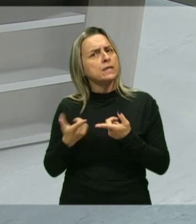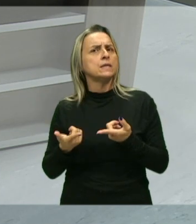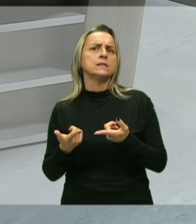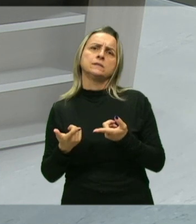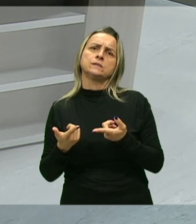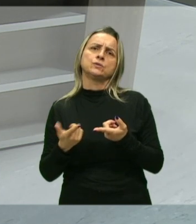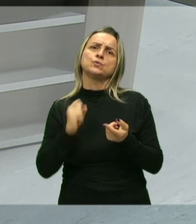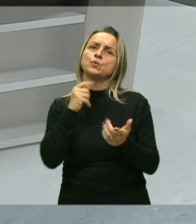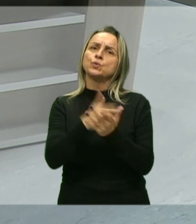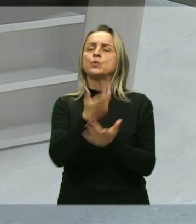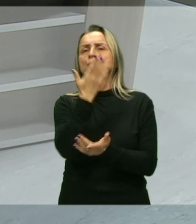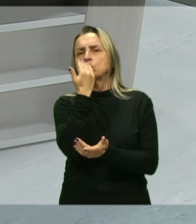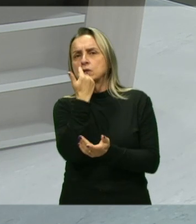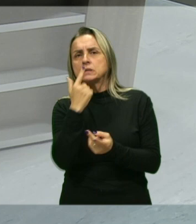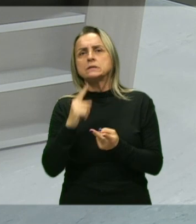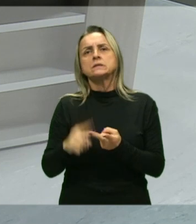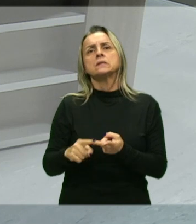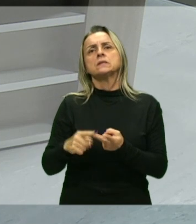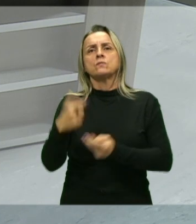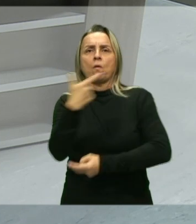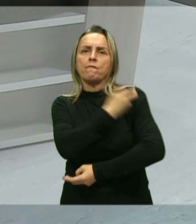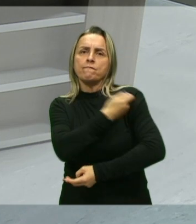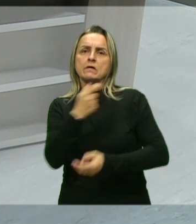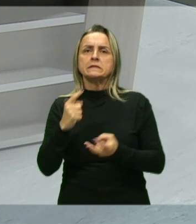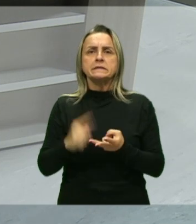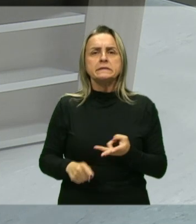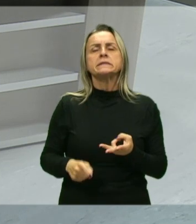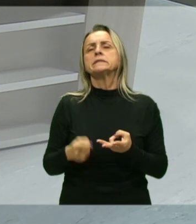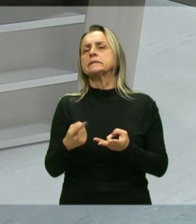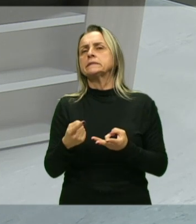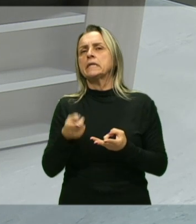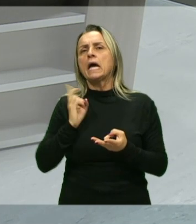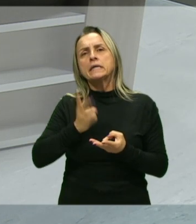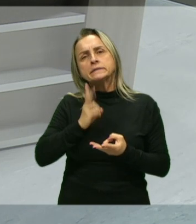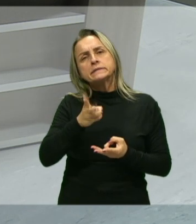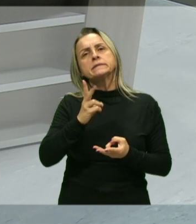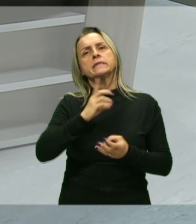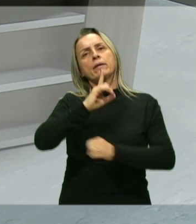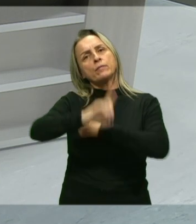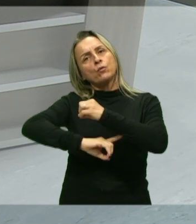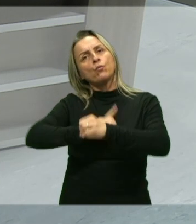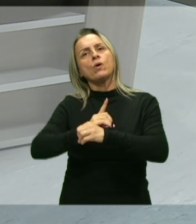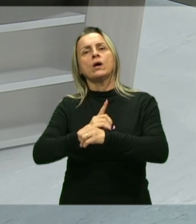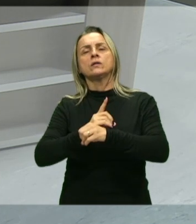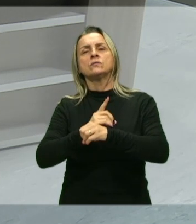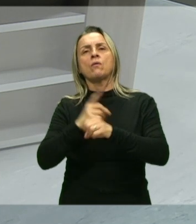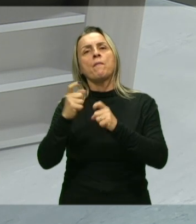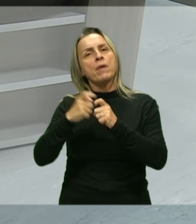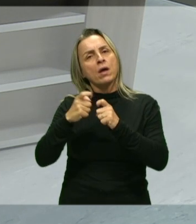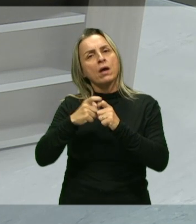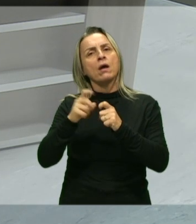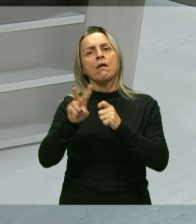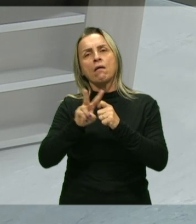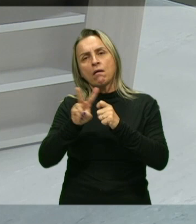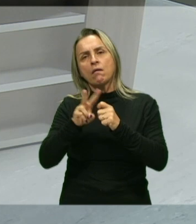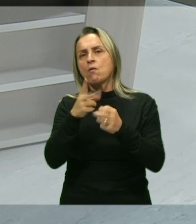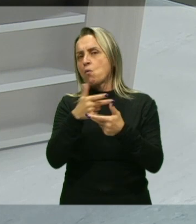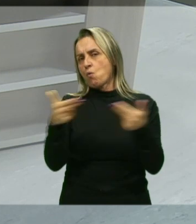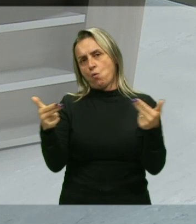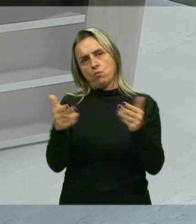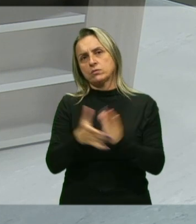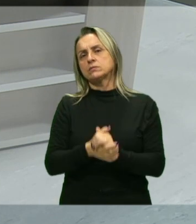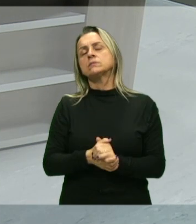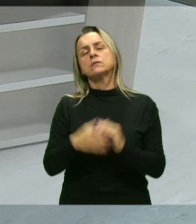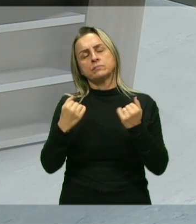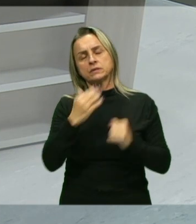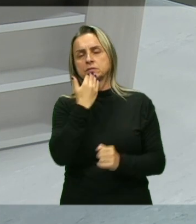ração, comprar, vacina, vermífugo, levar uma vez por ano no veterinário, né? Então, essa manutenção que qualquer cachorro pet a gente faria,